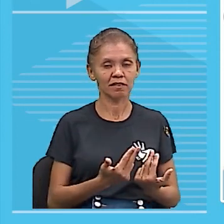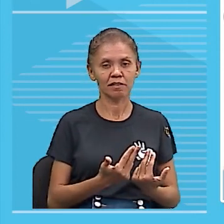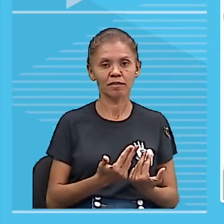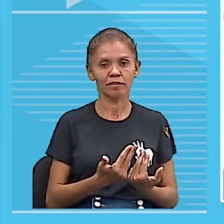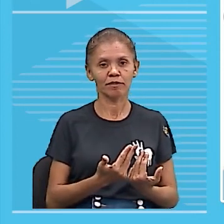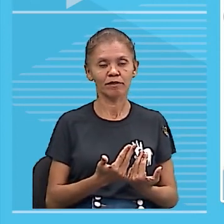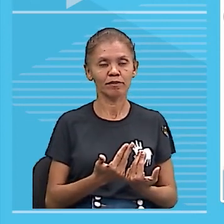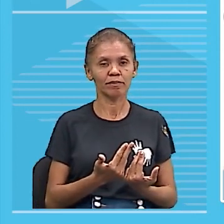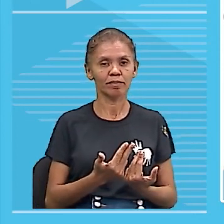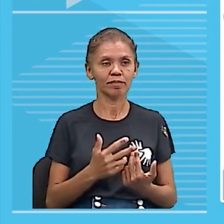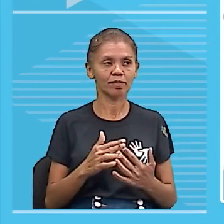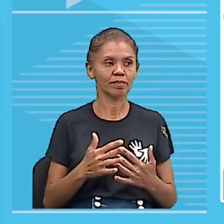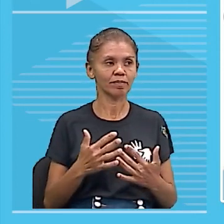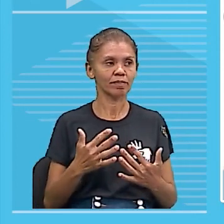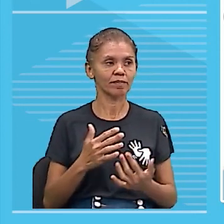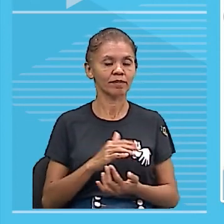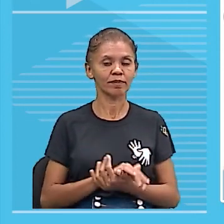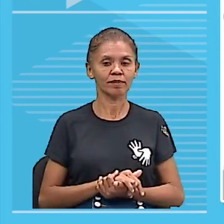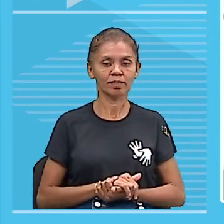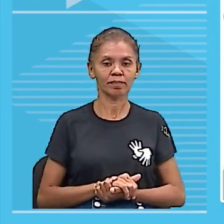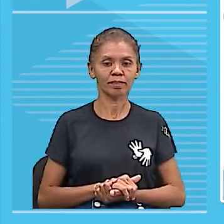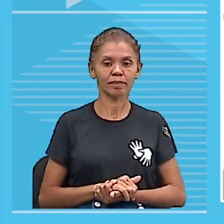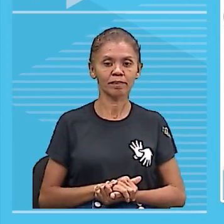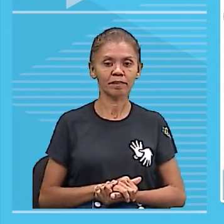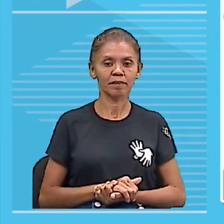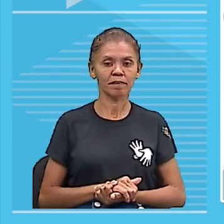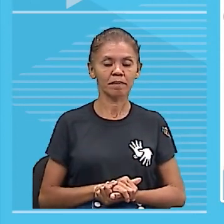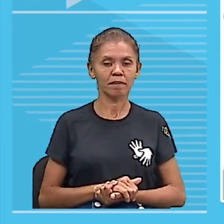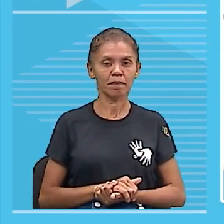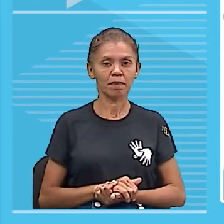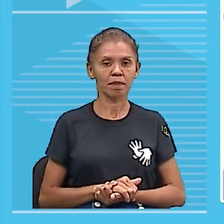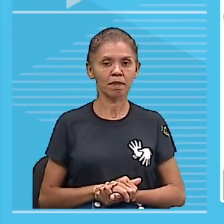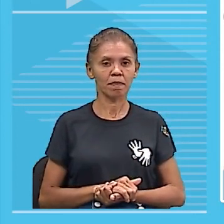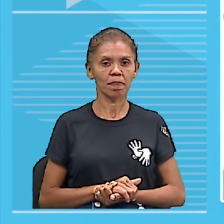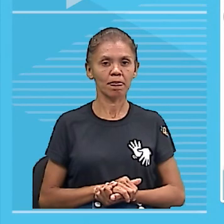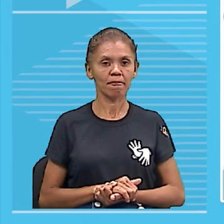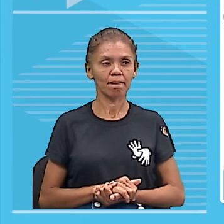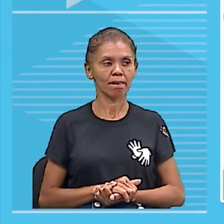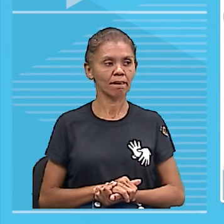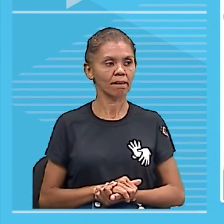a todos eles não possuir a mesma resistência elétrica